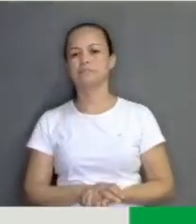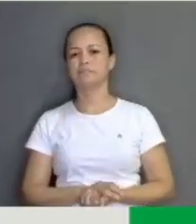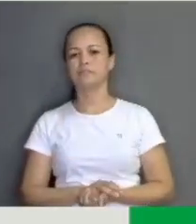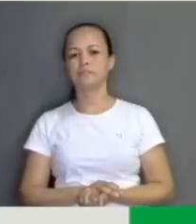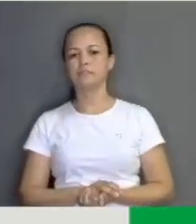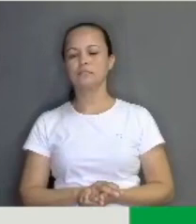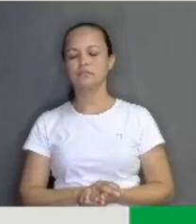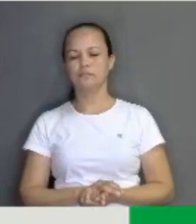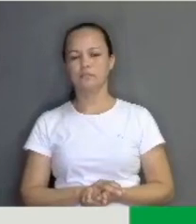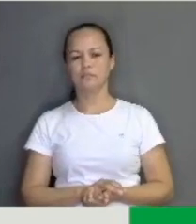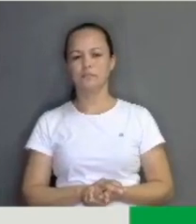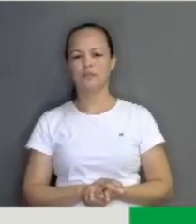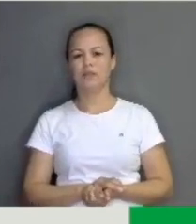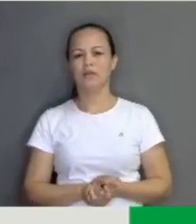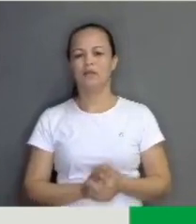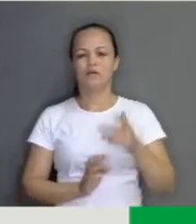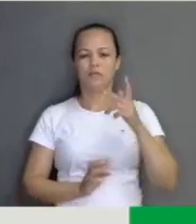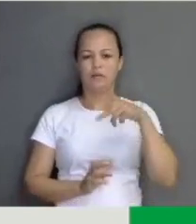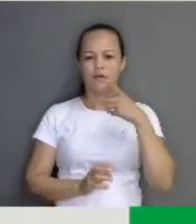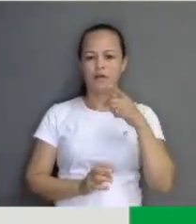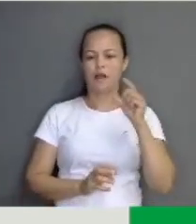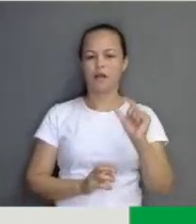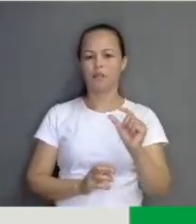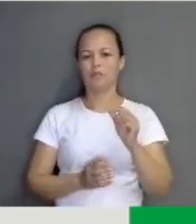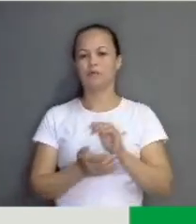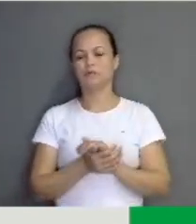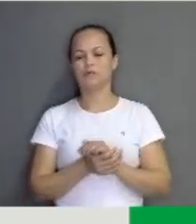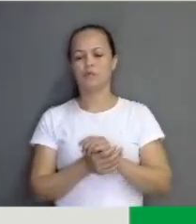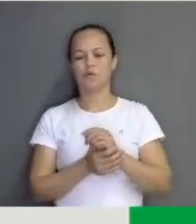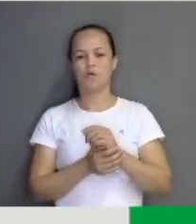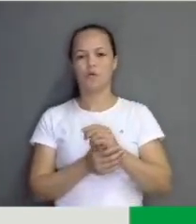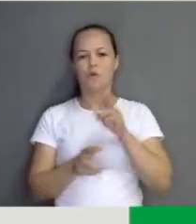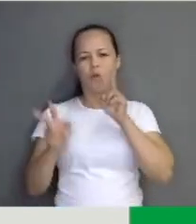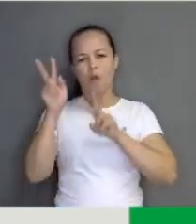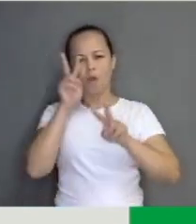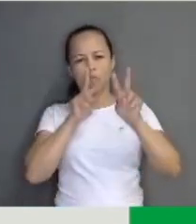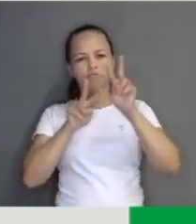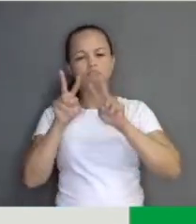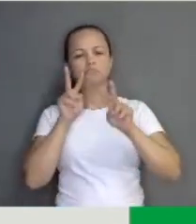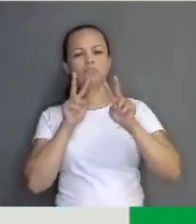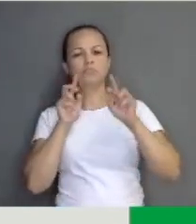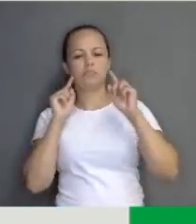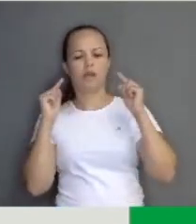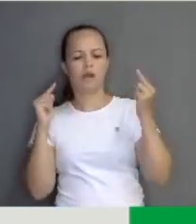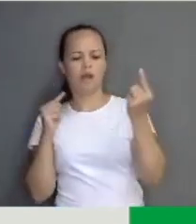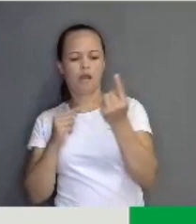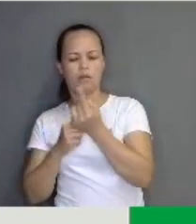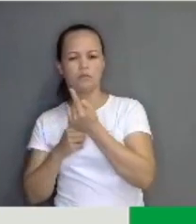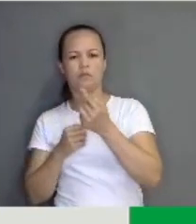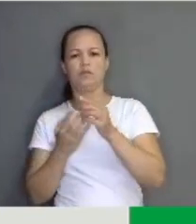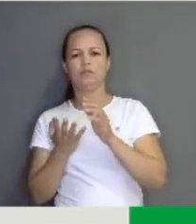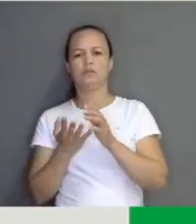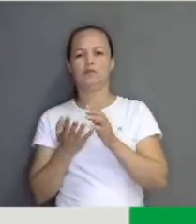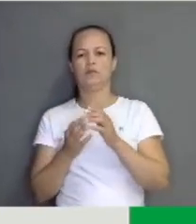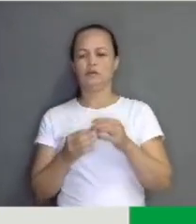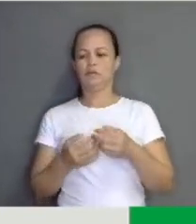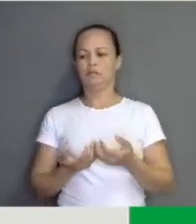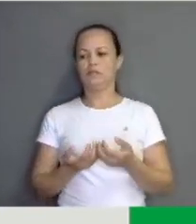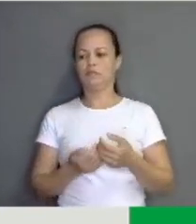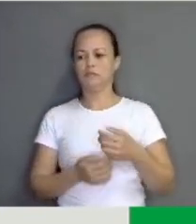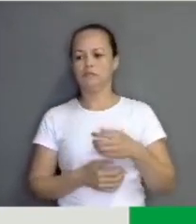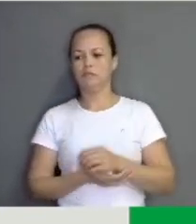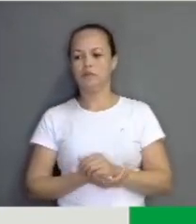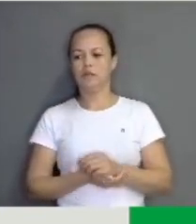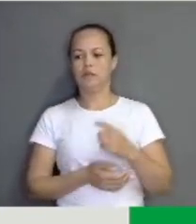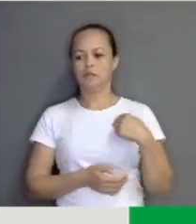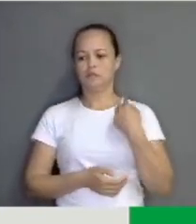pouquinho. Olhe ao seu redor e responda. Nossas roupas, hábitos, costumes